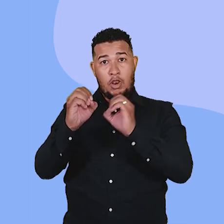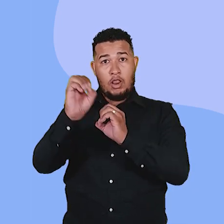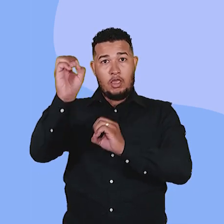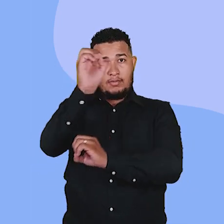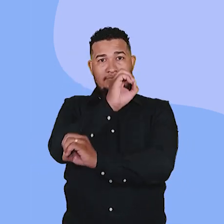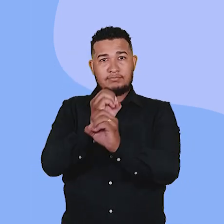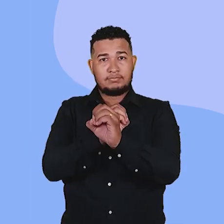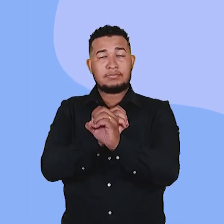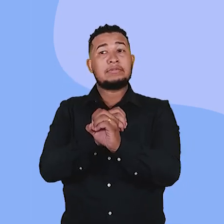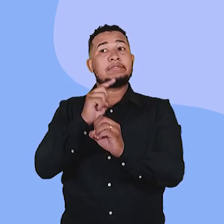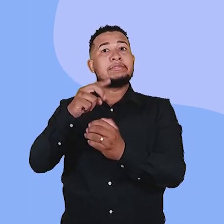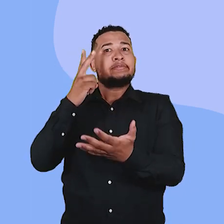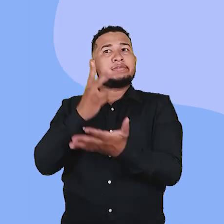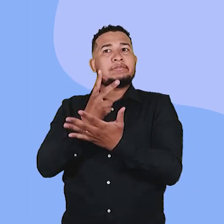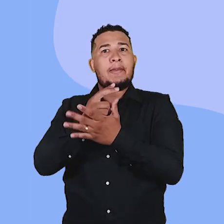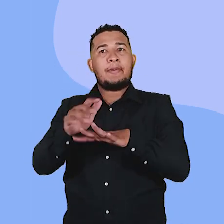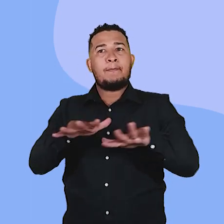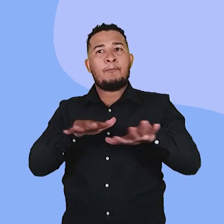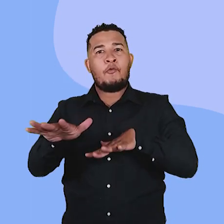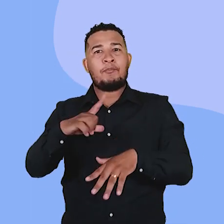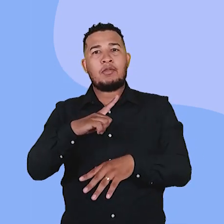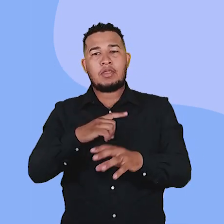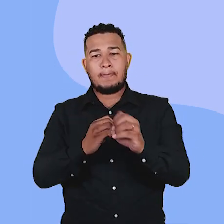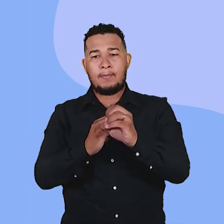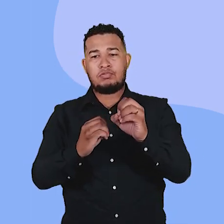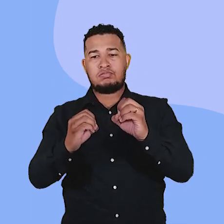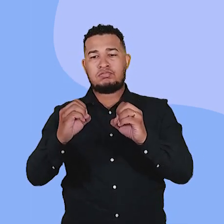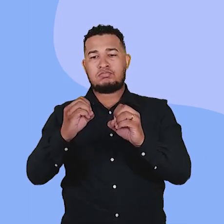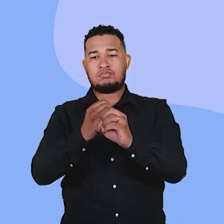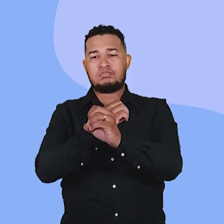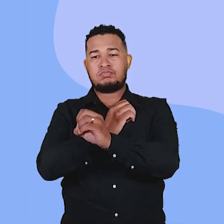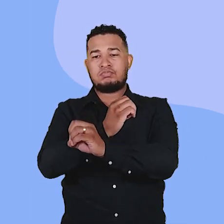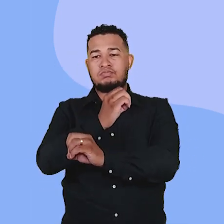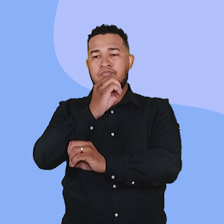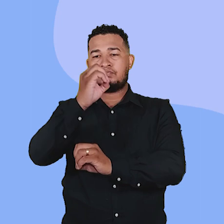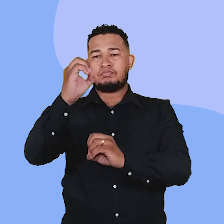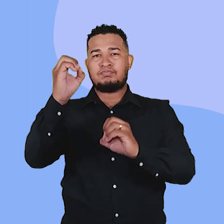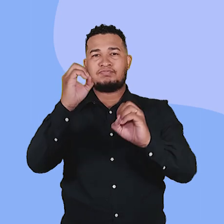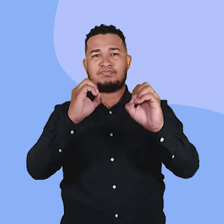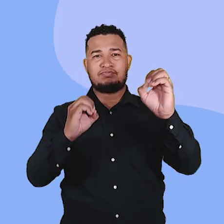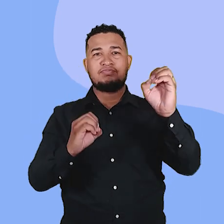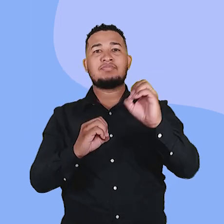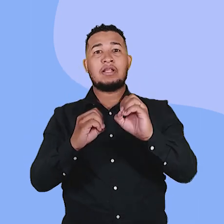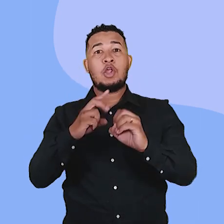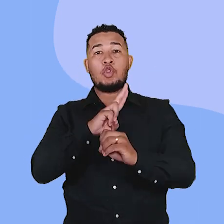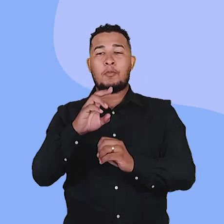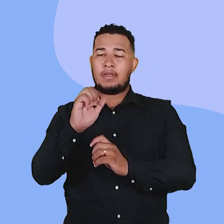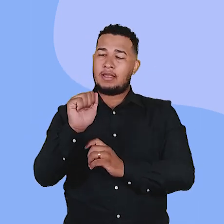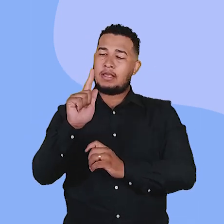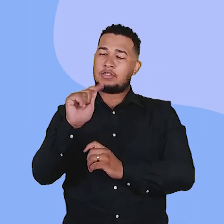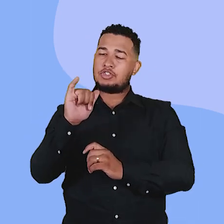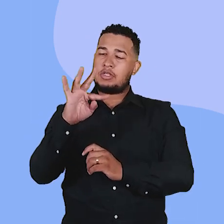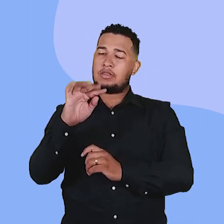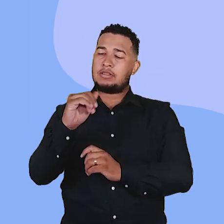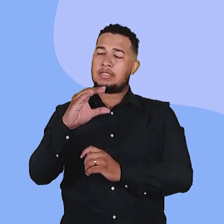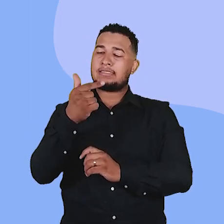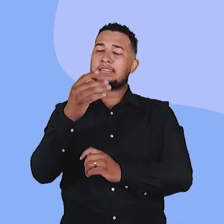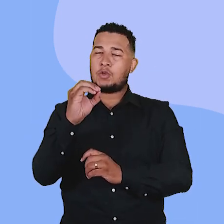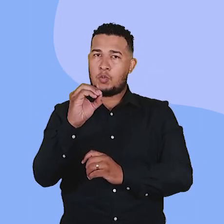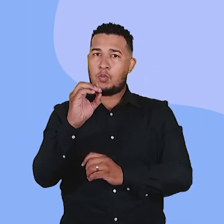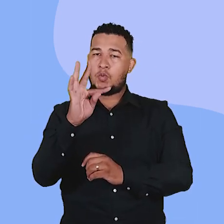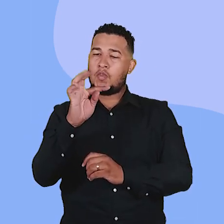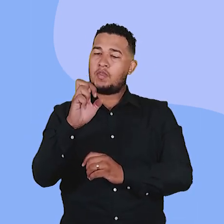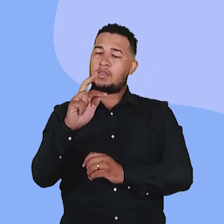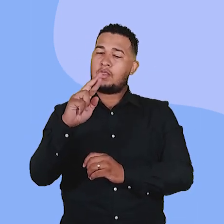da matéria estão sempre em movimento, no qual a gente denomina agitação térmica. A